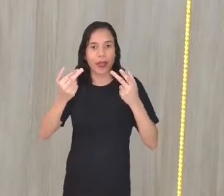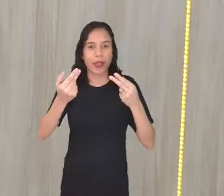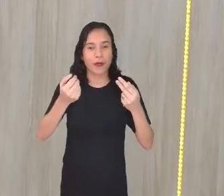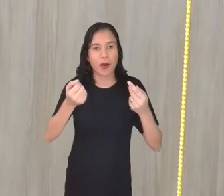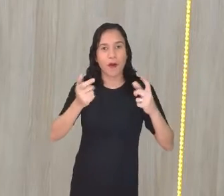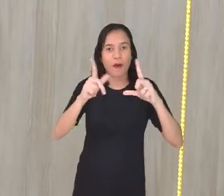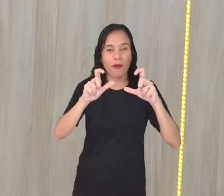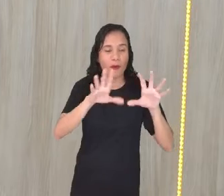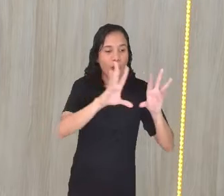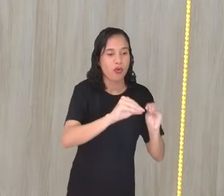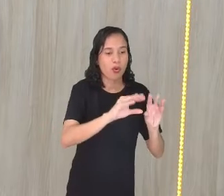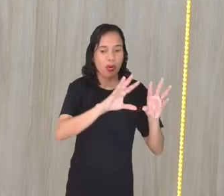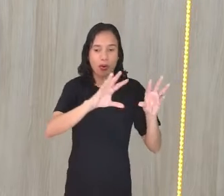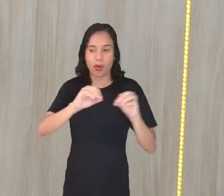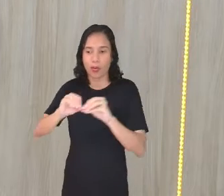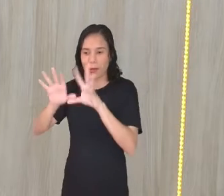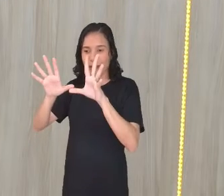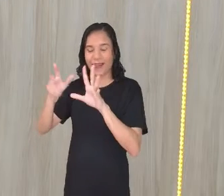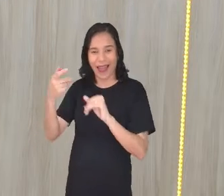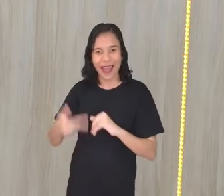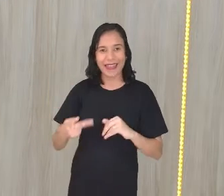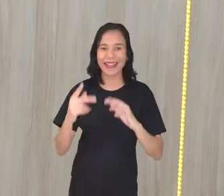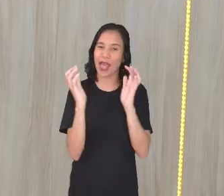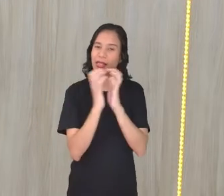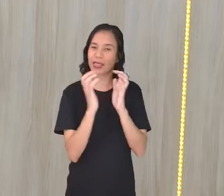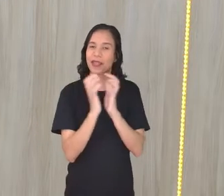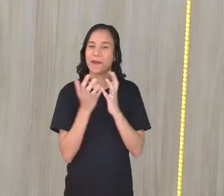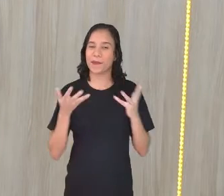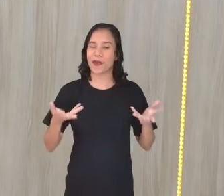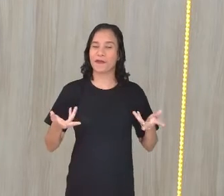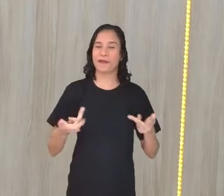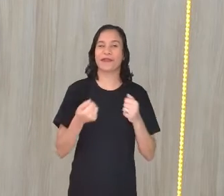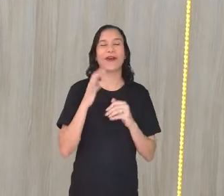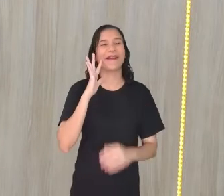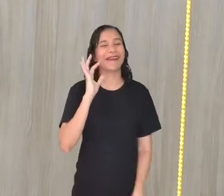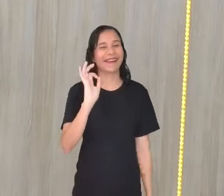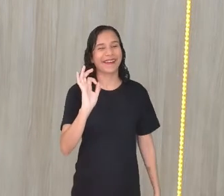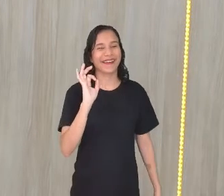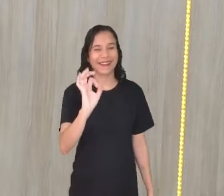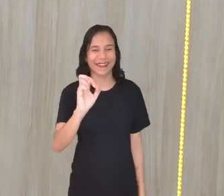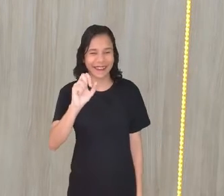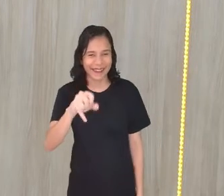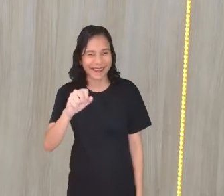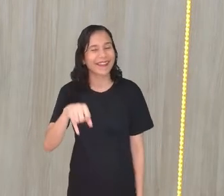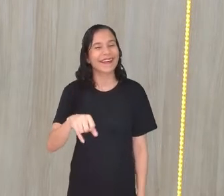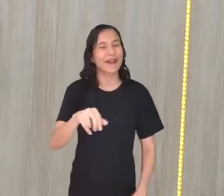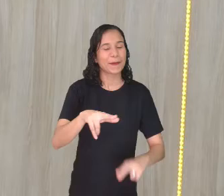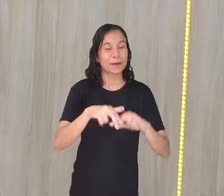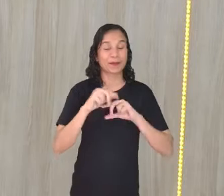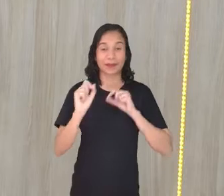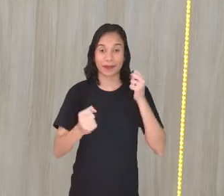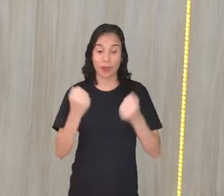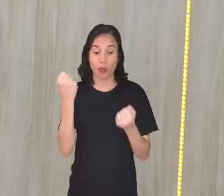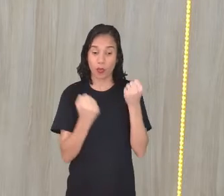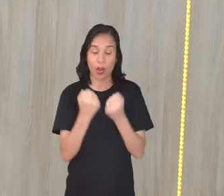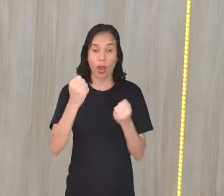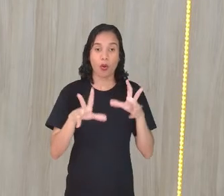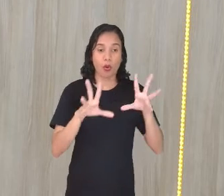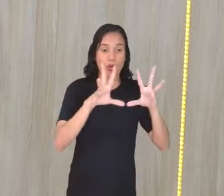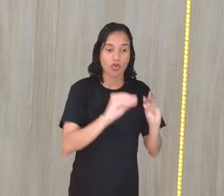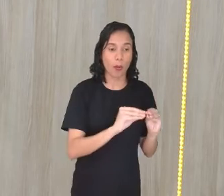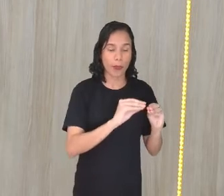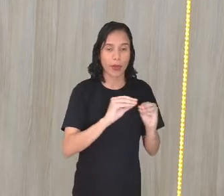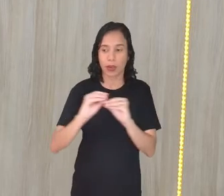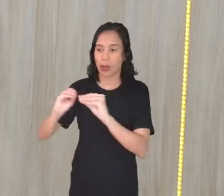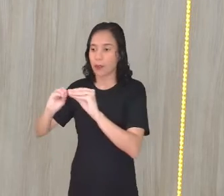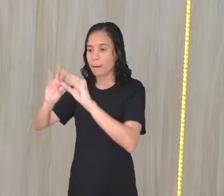assim. Gostei desse último. Né? No trânsito de Recife. Com certeza. Ia ser massa, né? Então, os carros simplesmente somem e aparecem. Isso